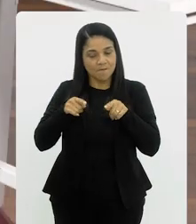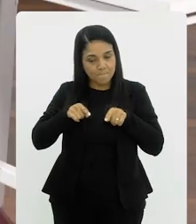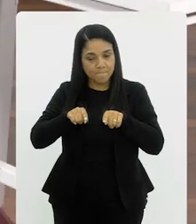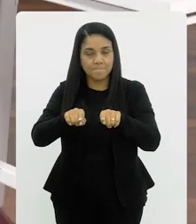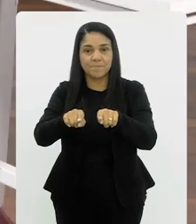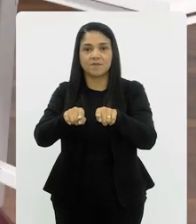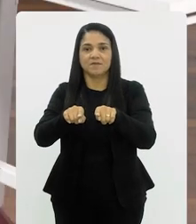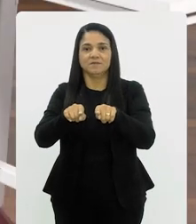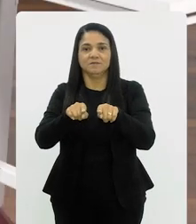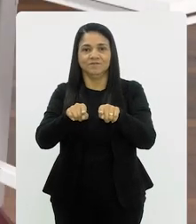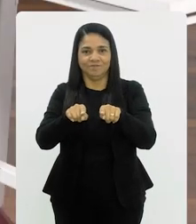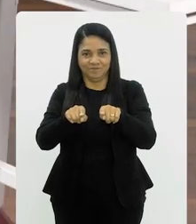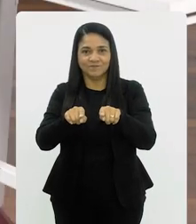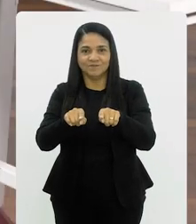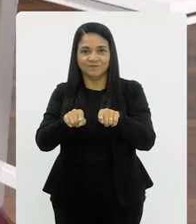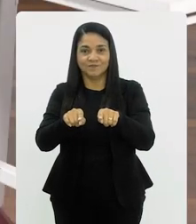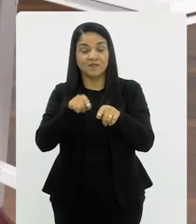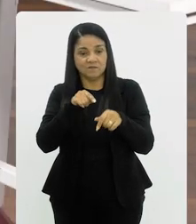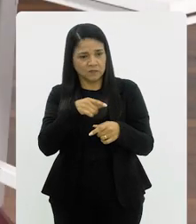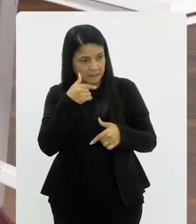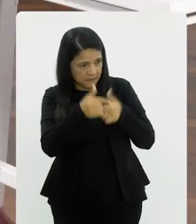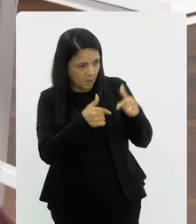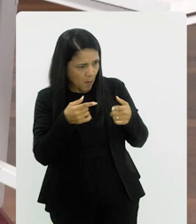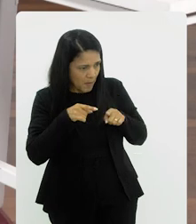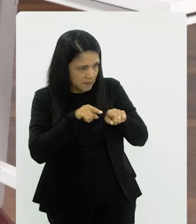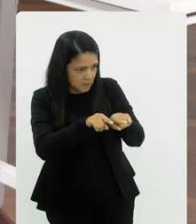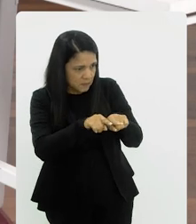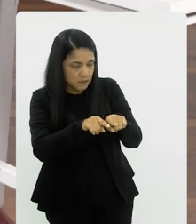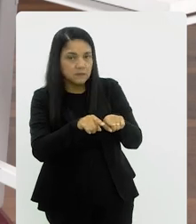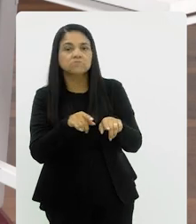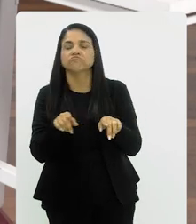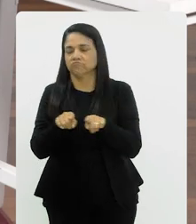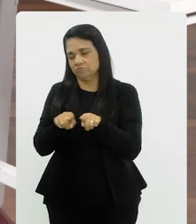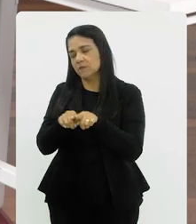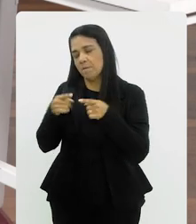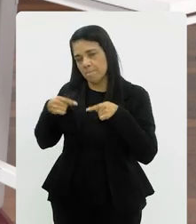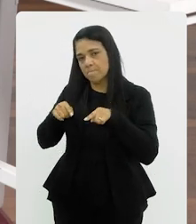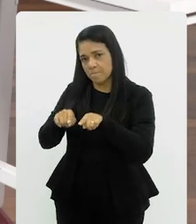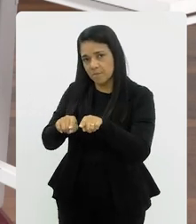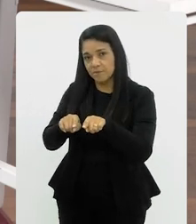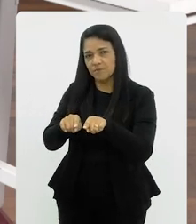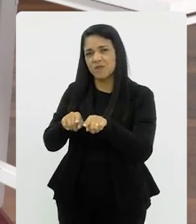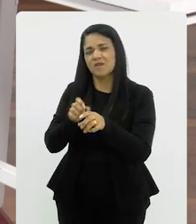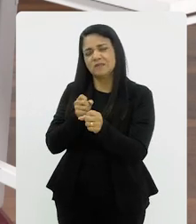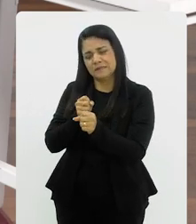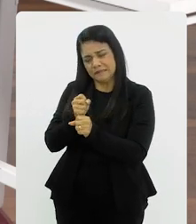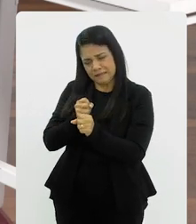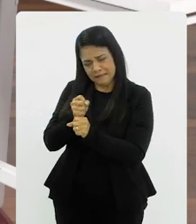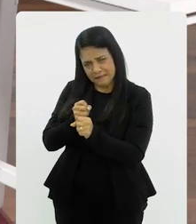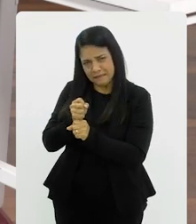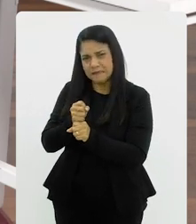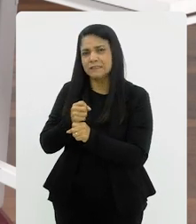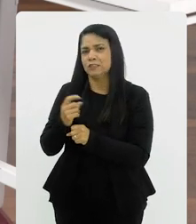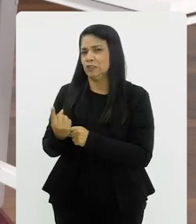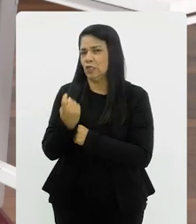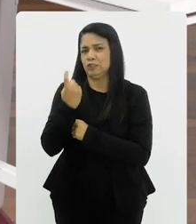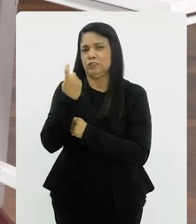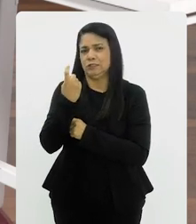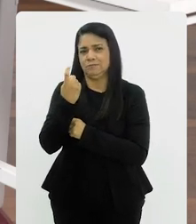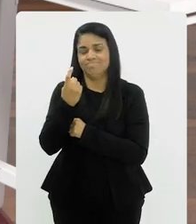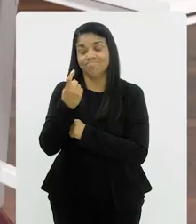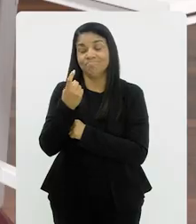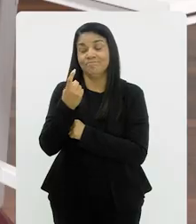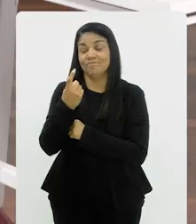criando os blocos de trabalho, né? Exatamente. Você trabalha com parcerias, né? Eu trabalho com parcerias. Durante muito tempo eu trabalhei sozinho.